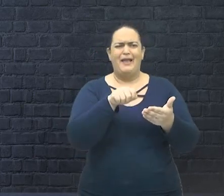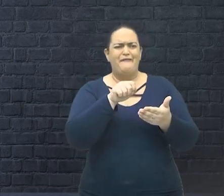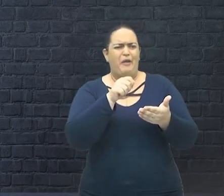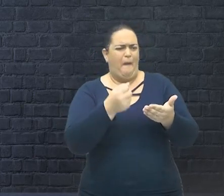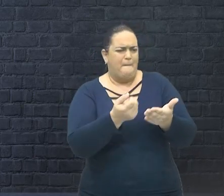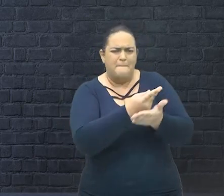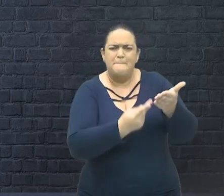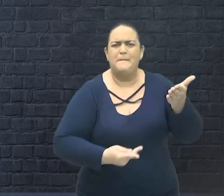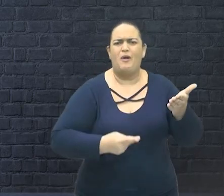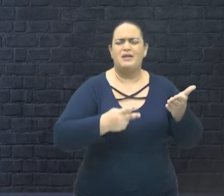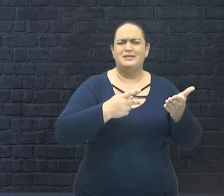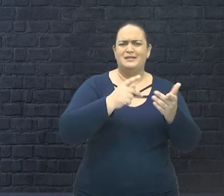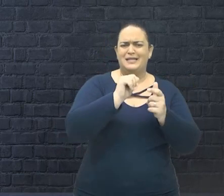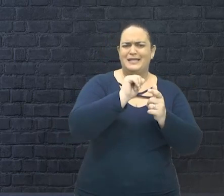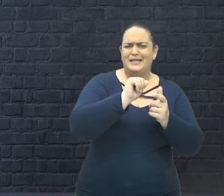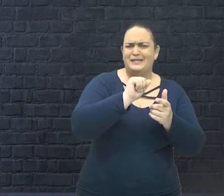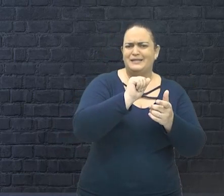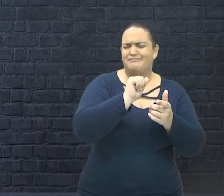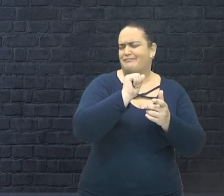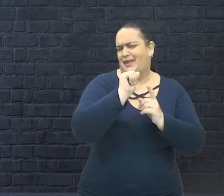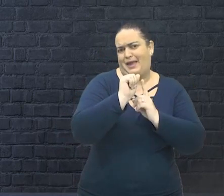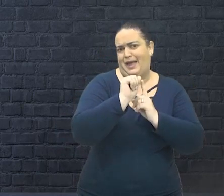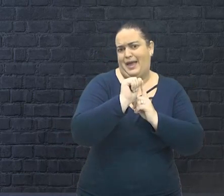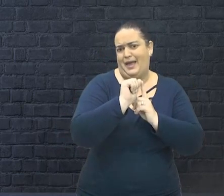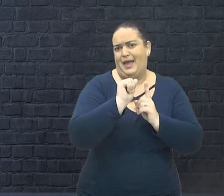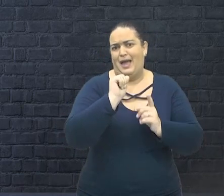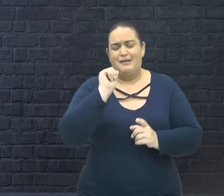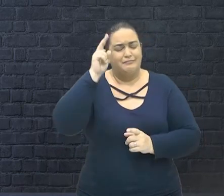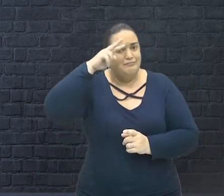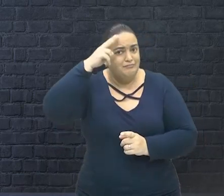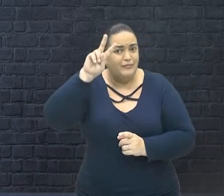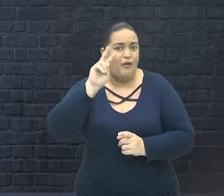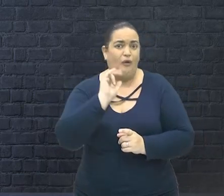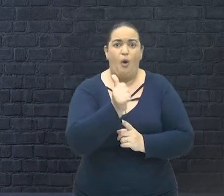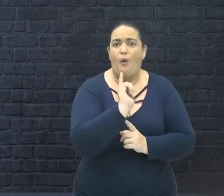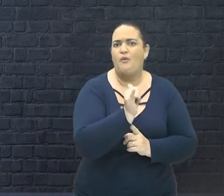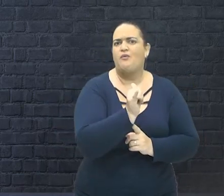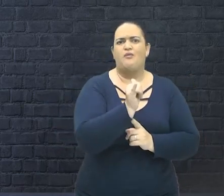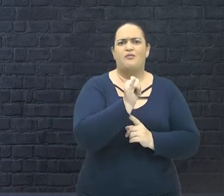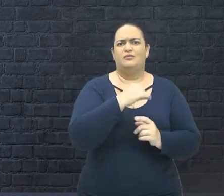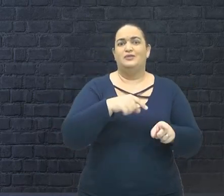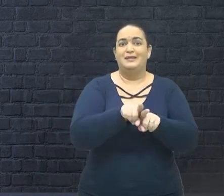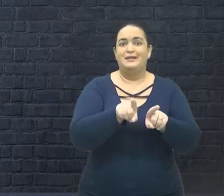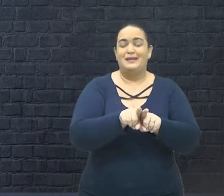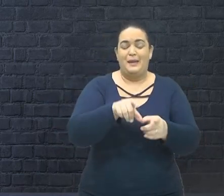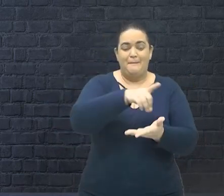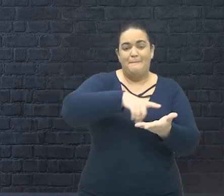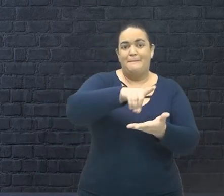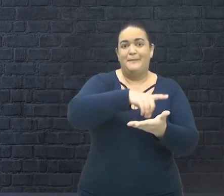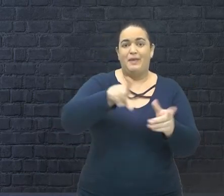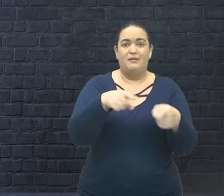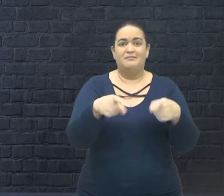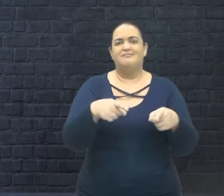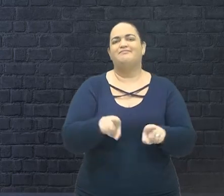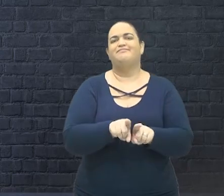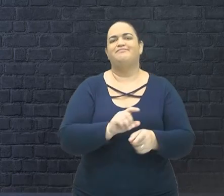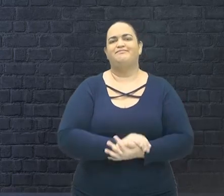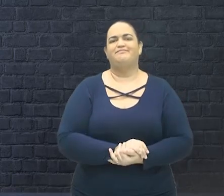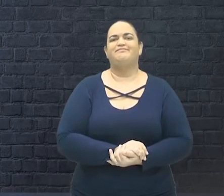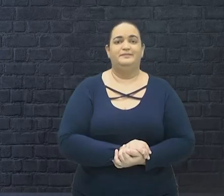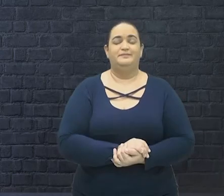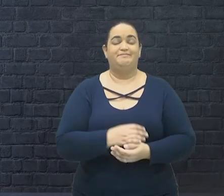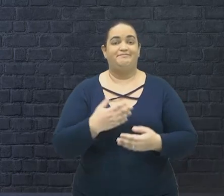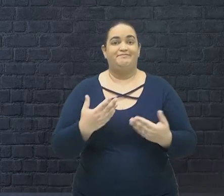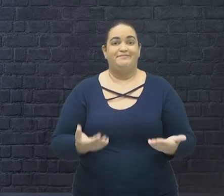muito, escreveu diários, poesias, contos e foi também cantora, gravou inclusive um